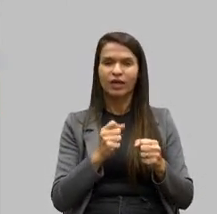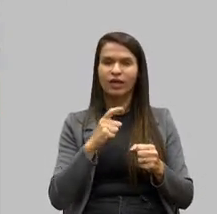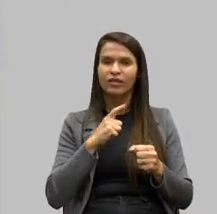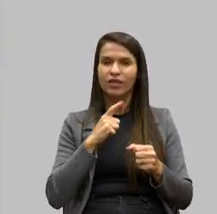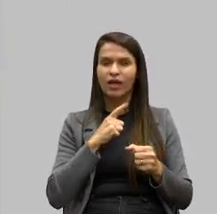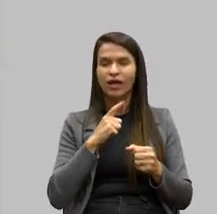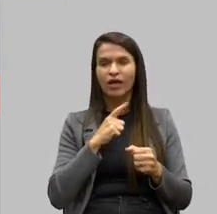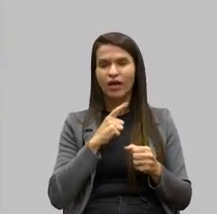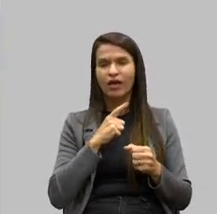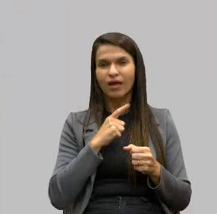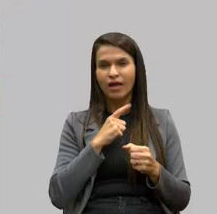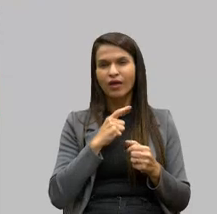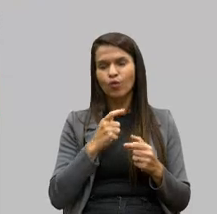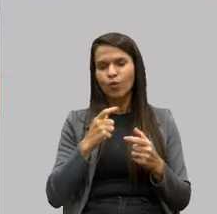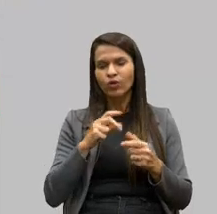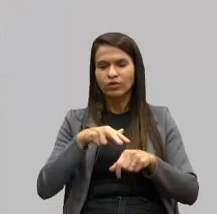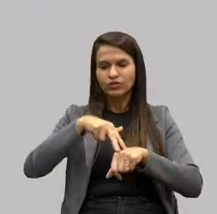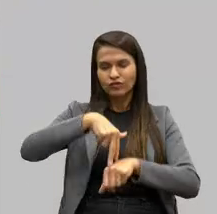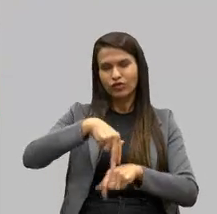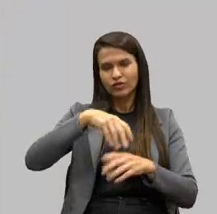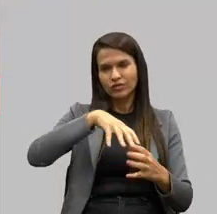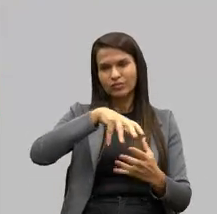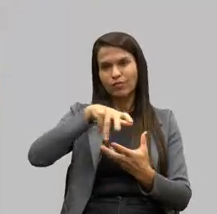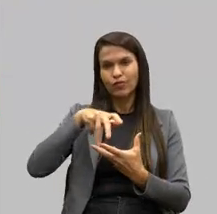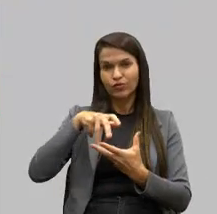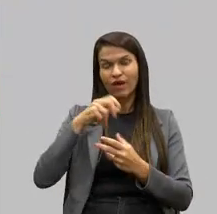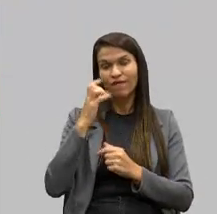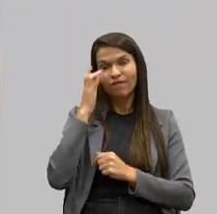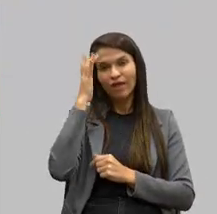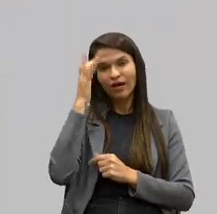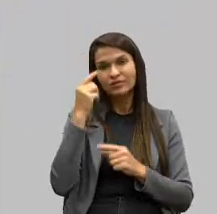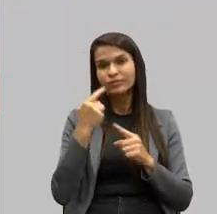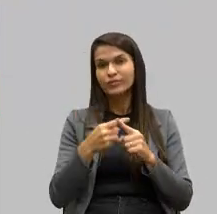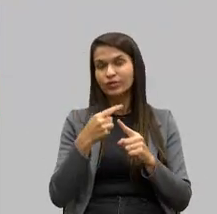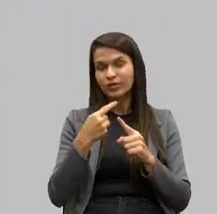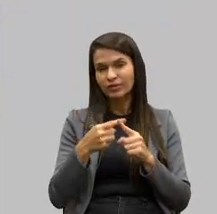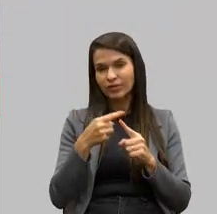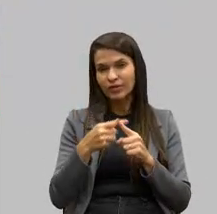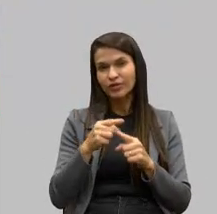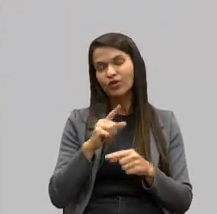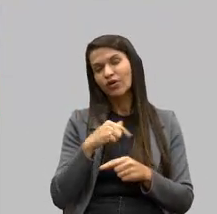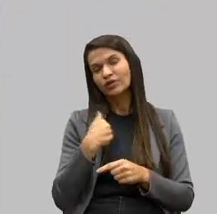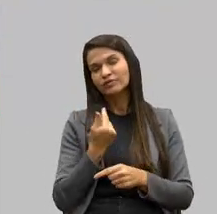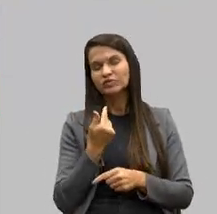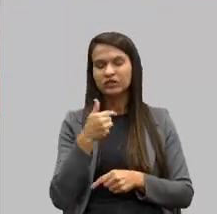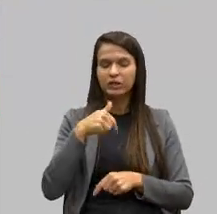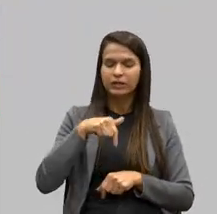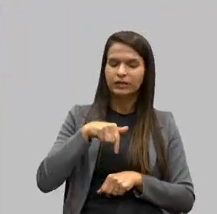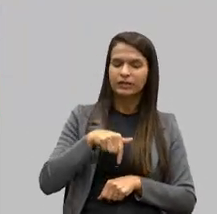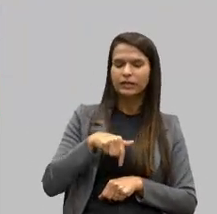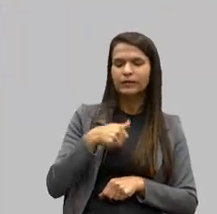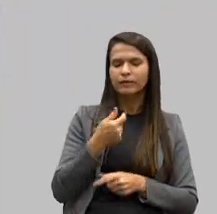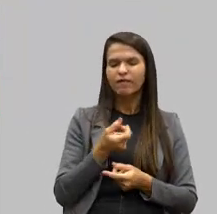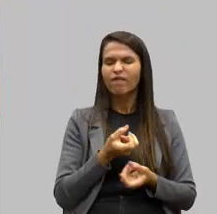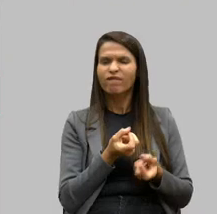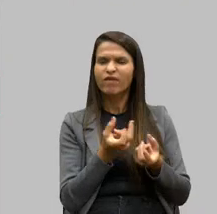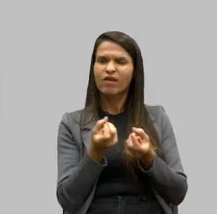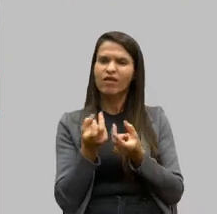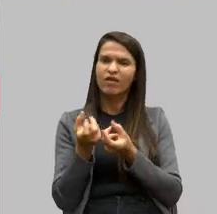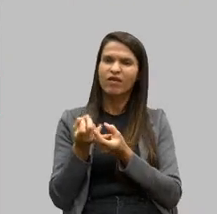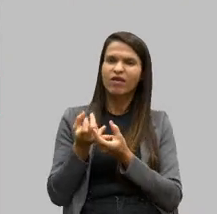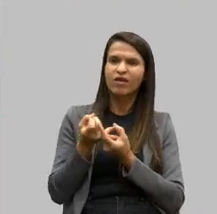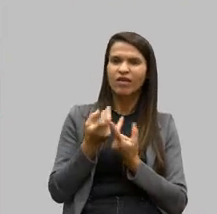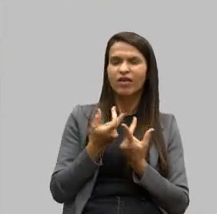fala nesse mundo. E aí é muito fácil, sabe por quê? Porque a gente fica aqui vendendo commodities